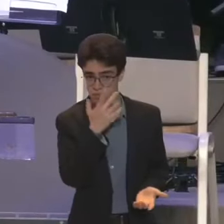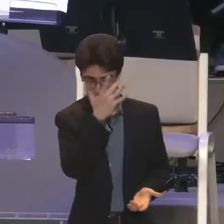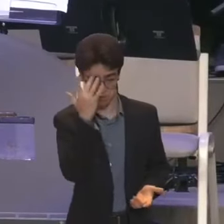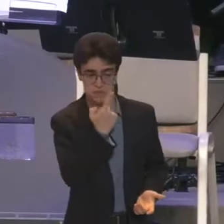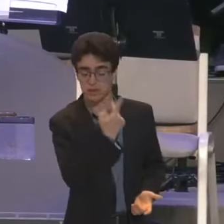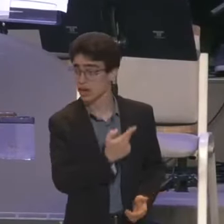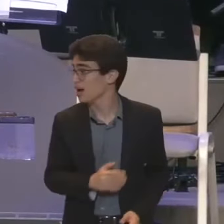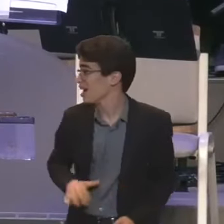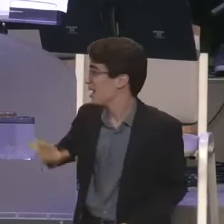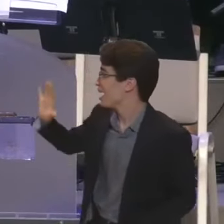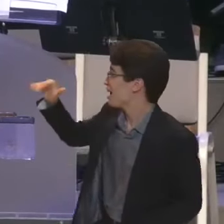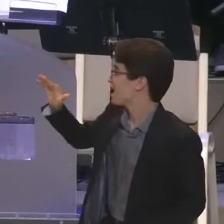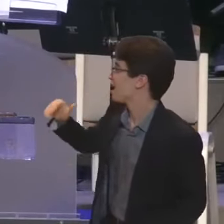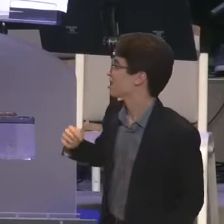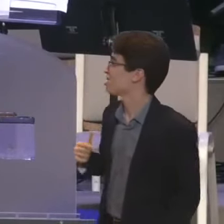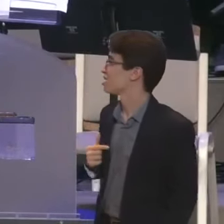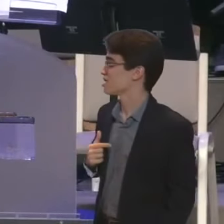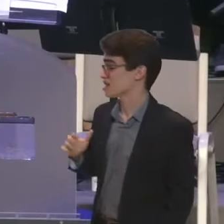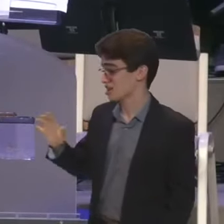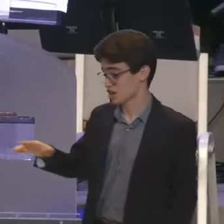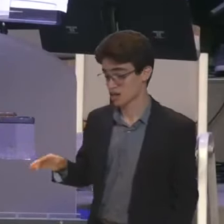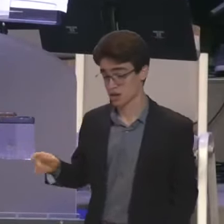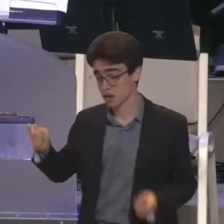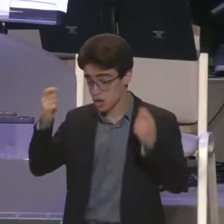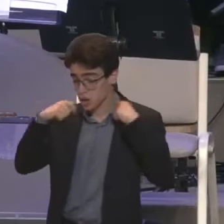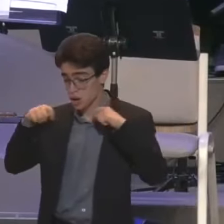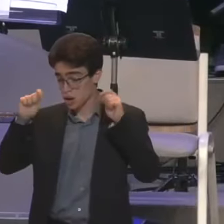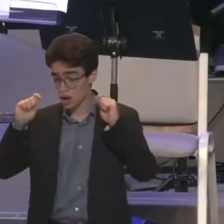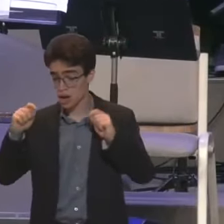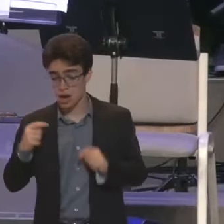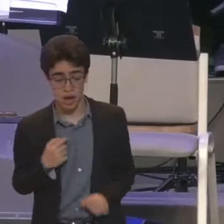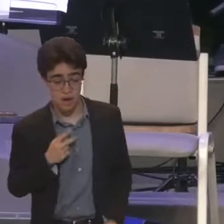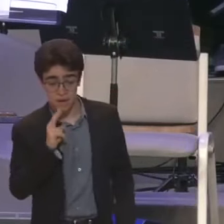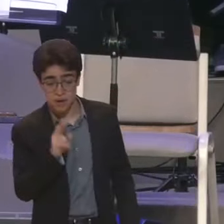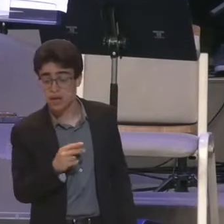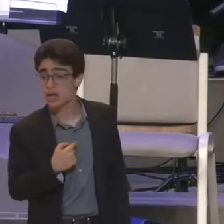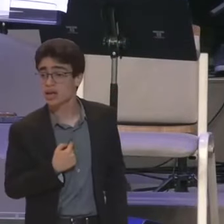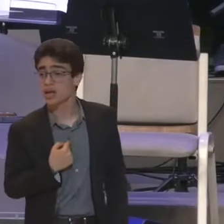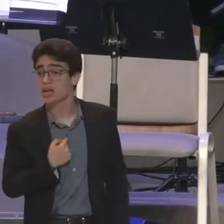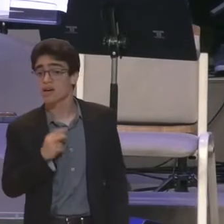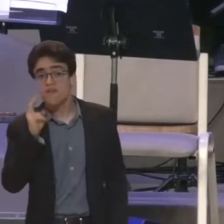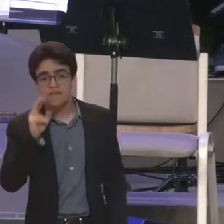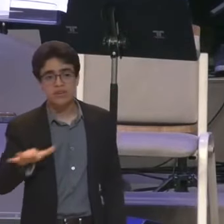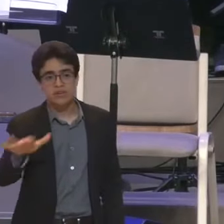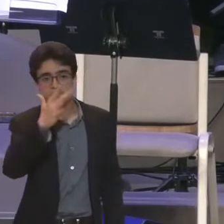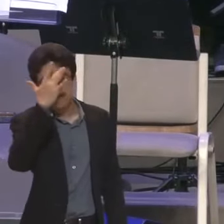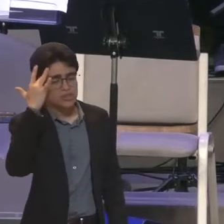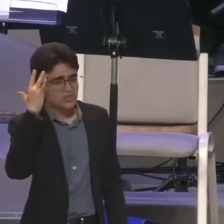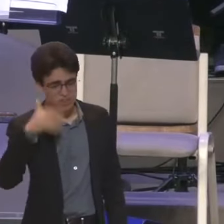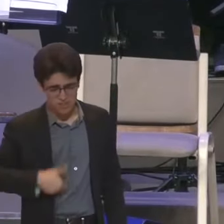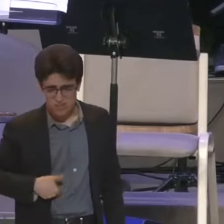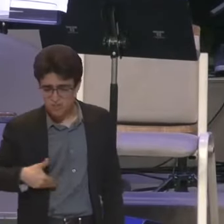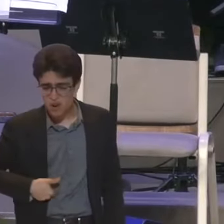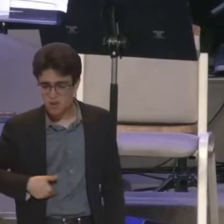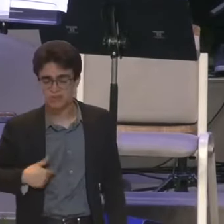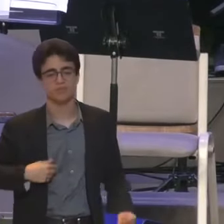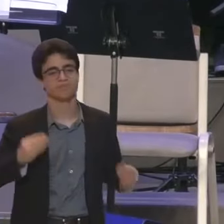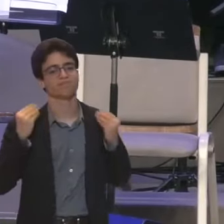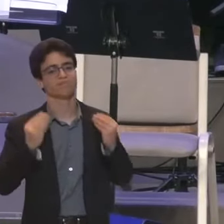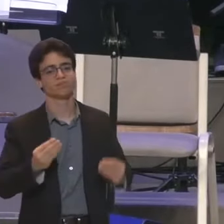vi pessoas que tinham sede e dei de beber. Eu, em teu nome, vi pessoas que estavam com fome e dei de